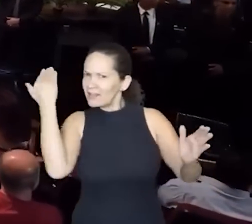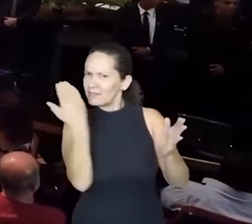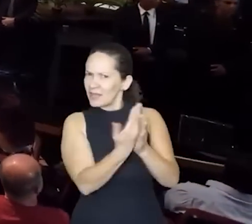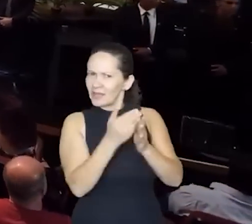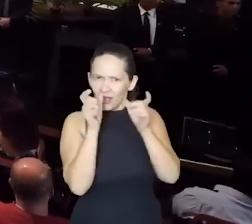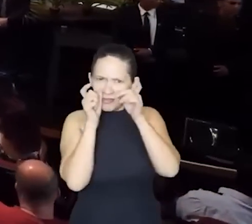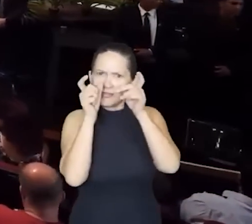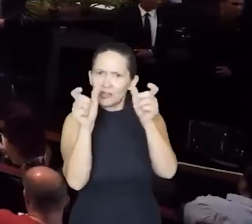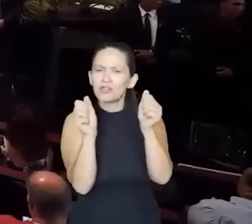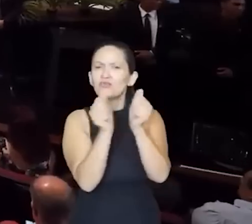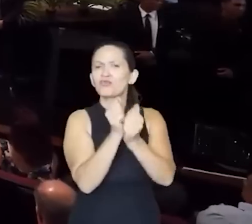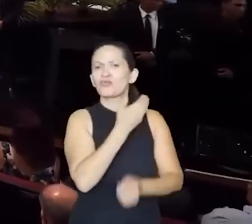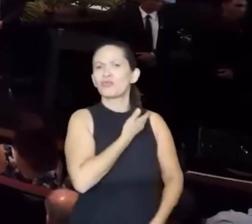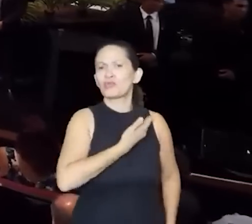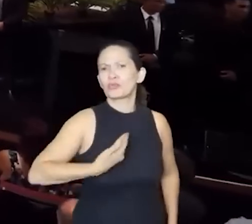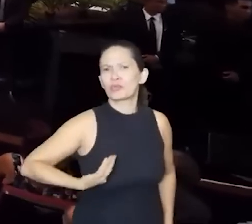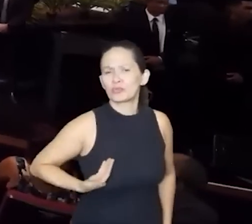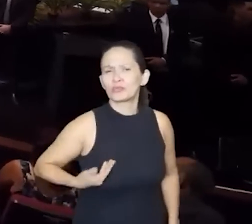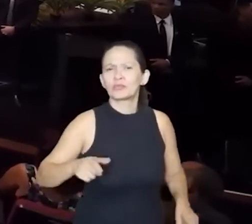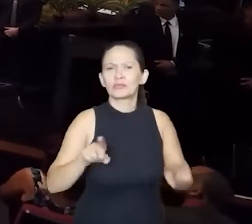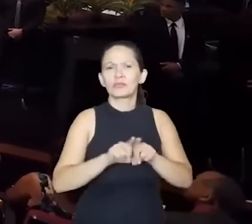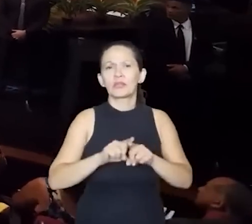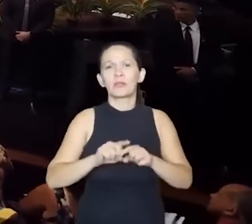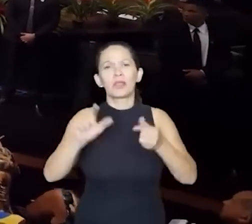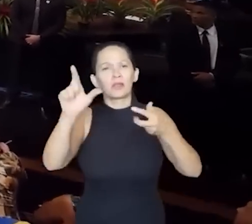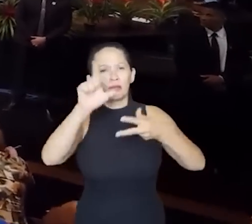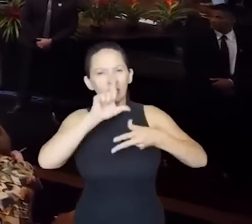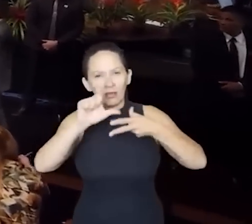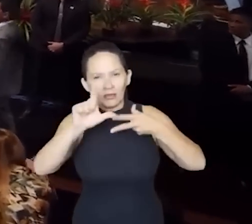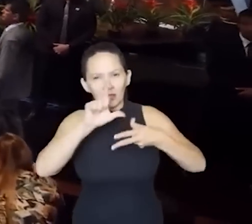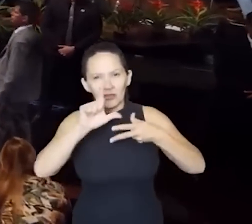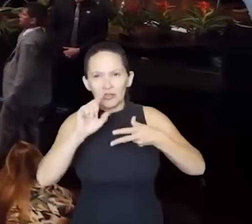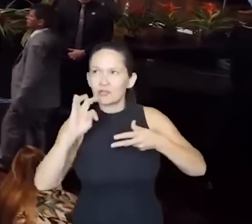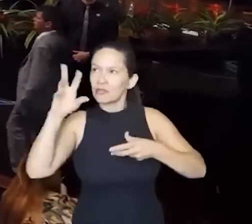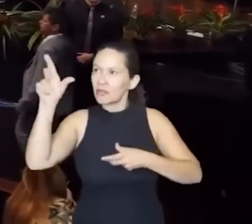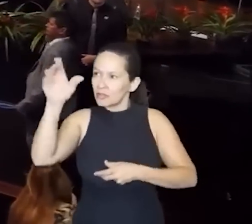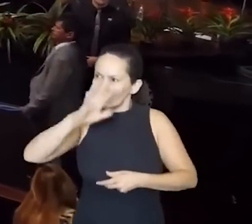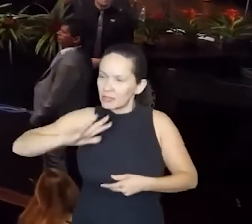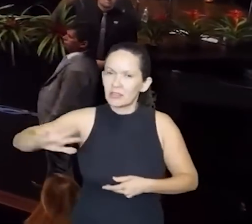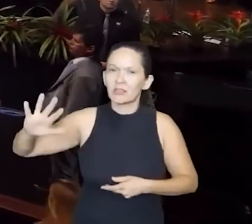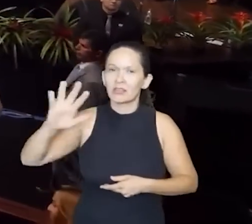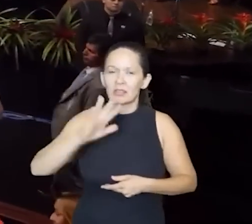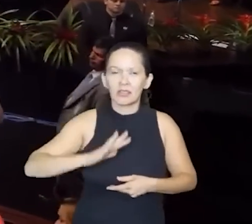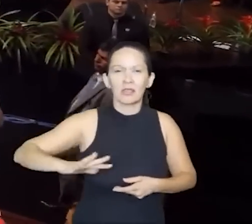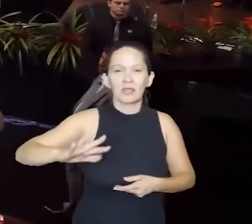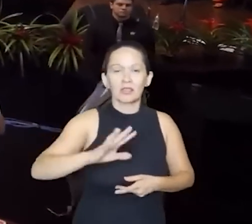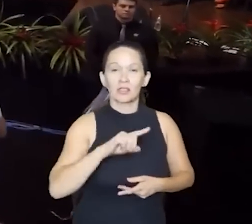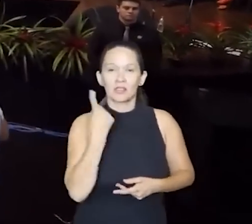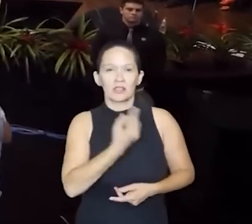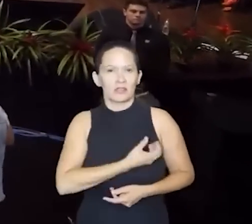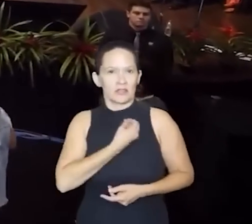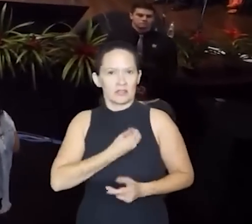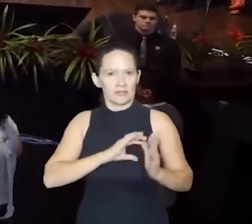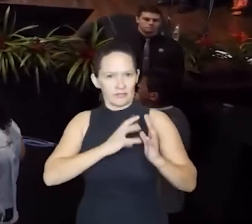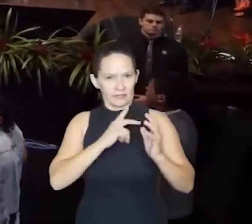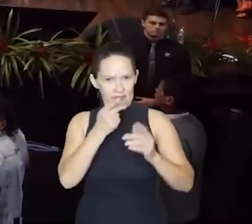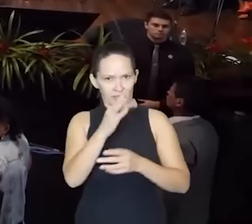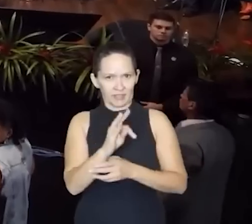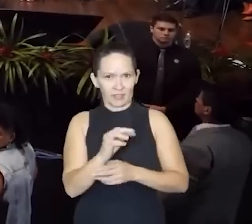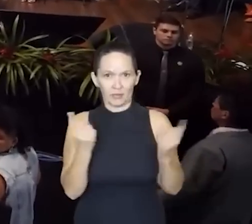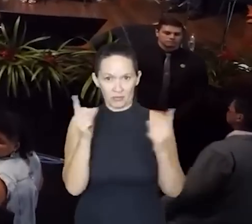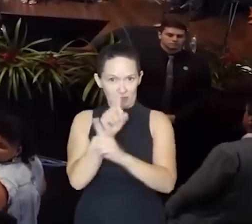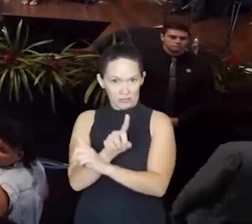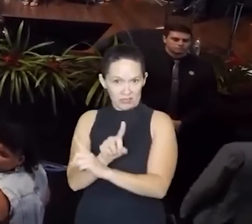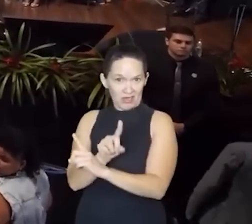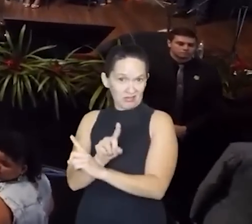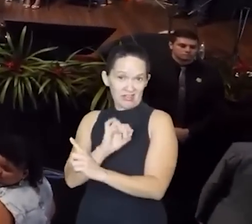ao governo e também no legislativo, em todas as instâncias em que estivermos presentes. Do contrário, o Brasil